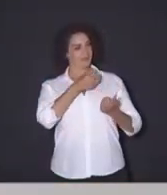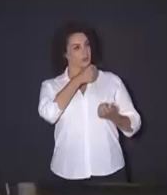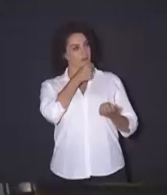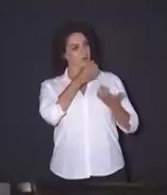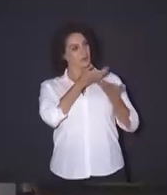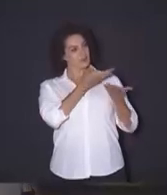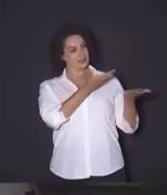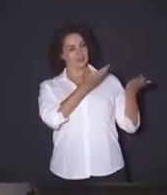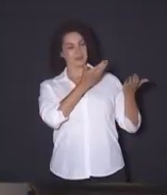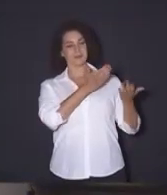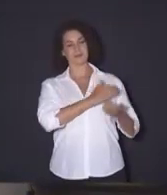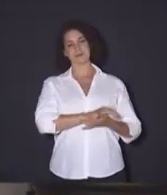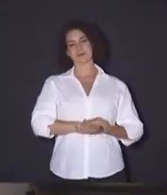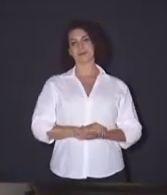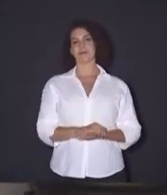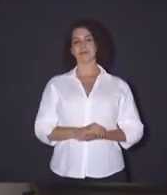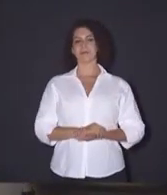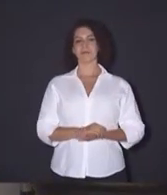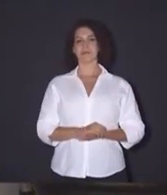seu